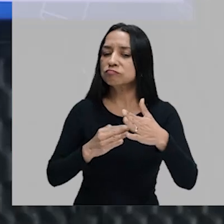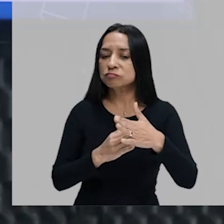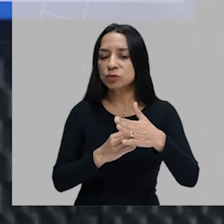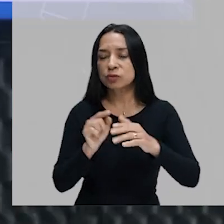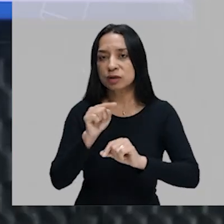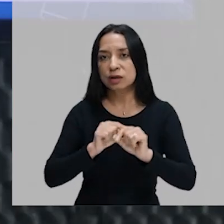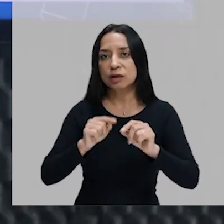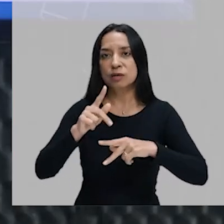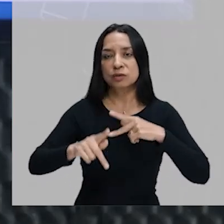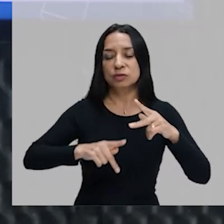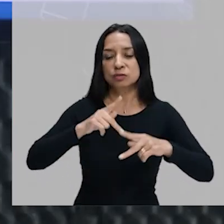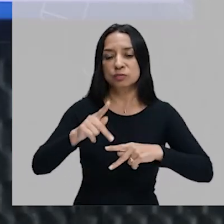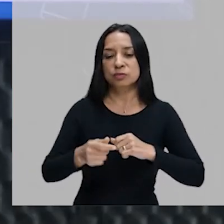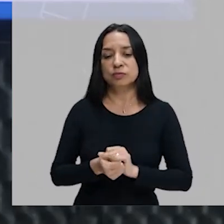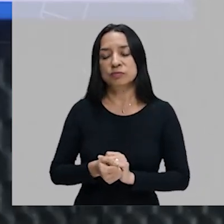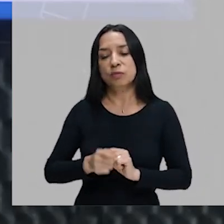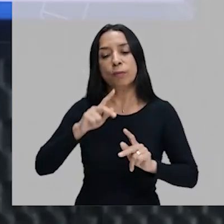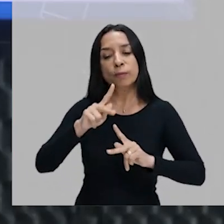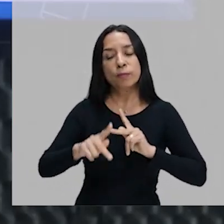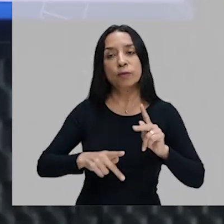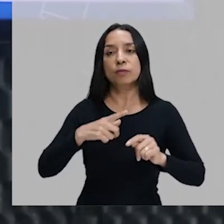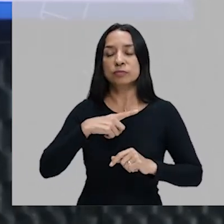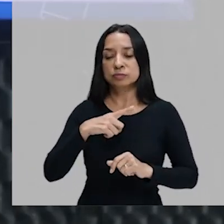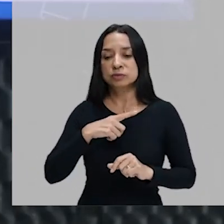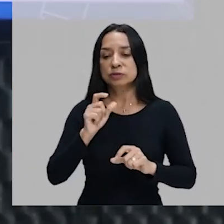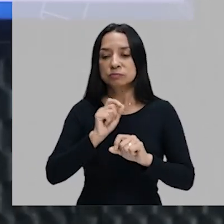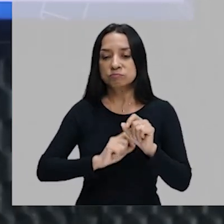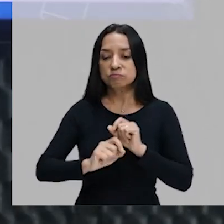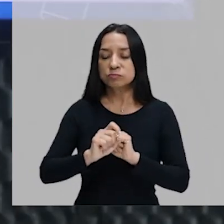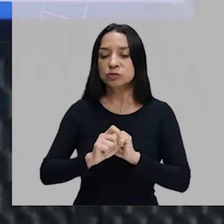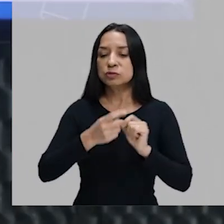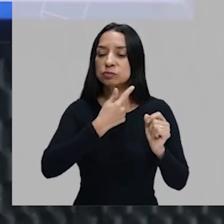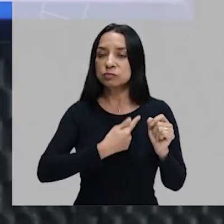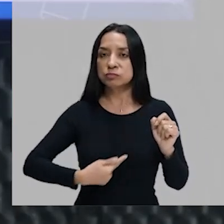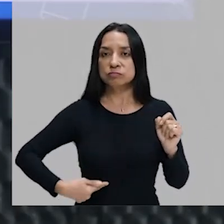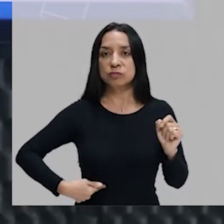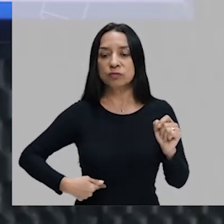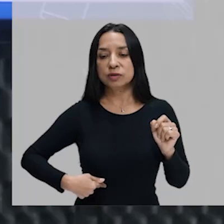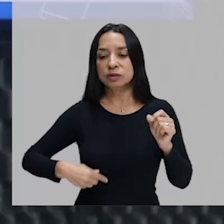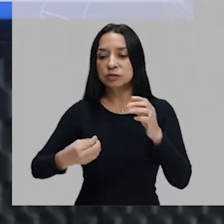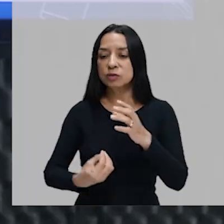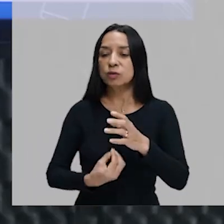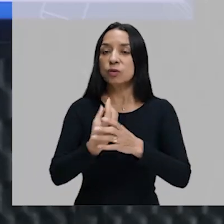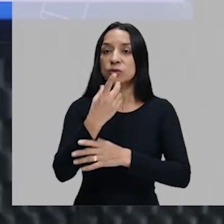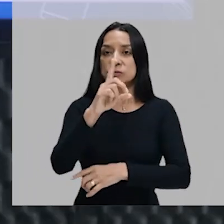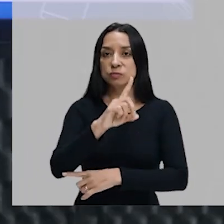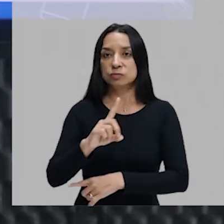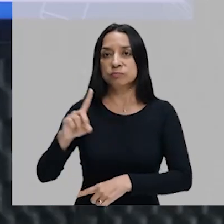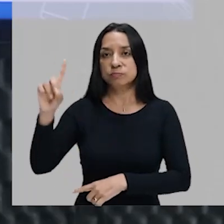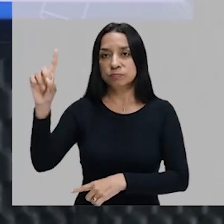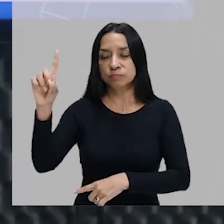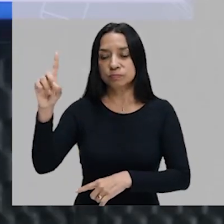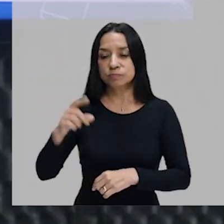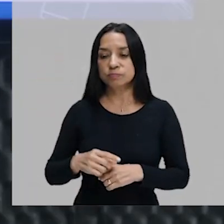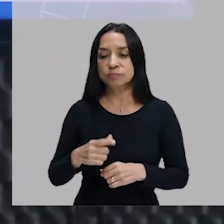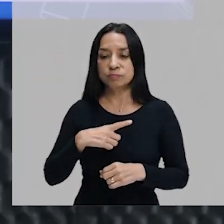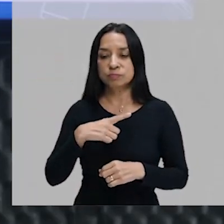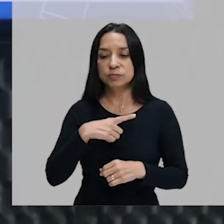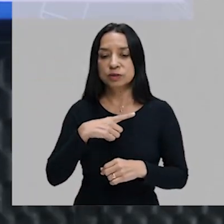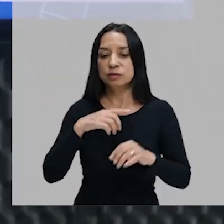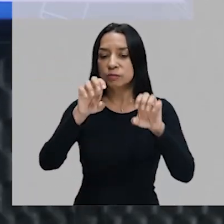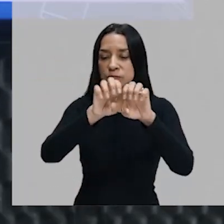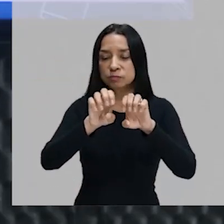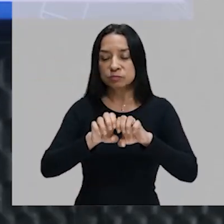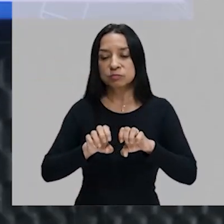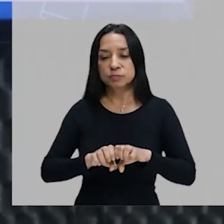esses povos. Povos que tinham os governantes com a origem divina. Então nós temos uma